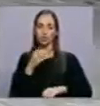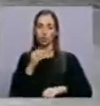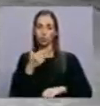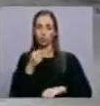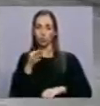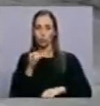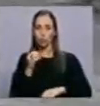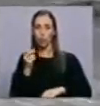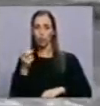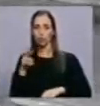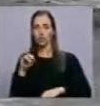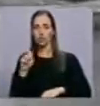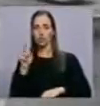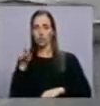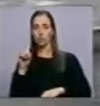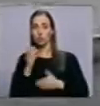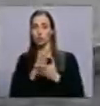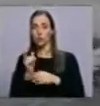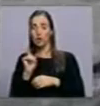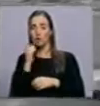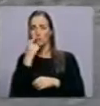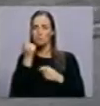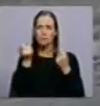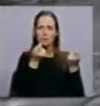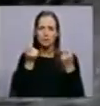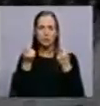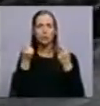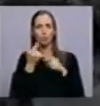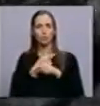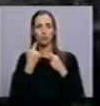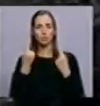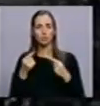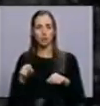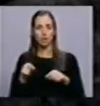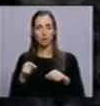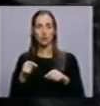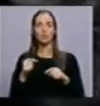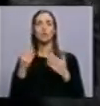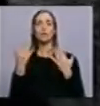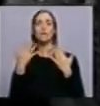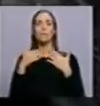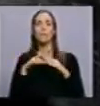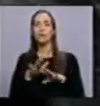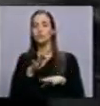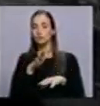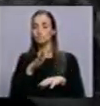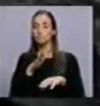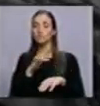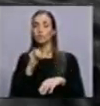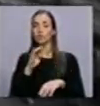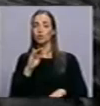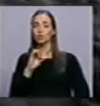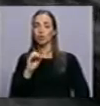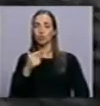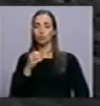encontra-se muitas semelhanças com os meteoritos de Vesta. Mas o isótopo de oxigênio diz que não,